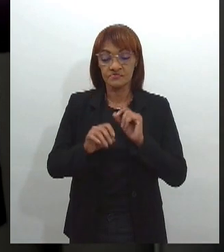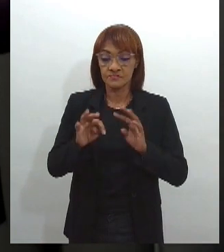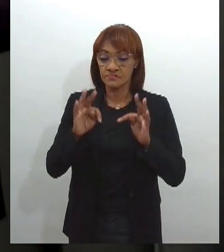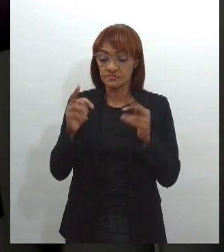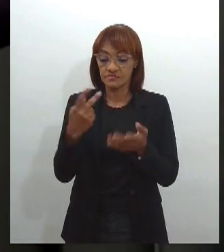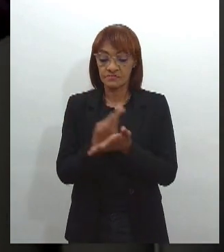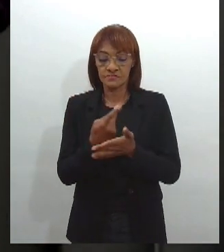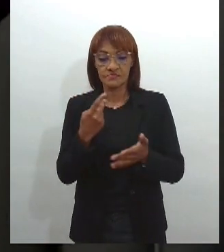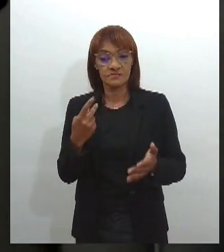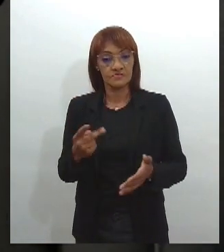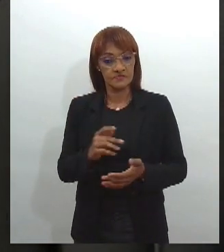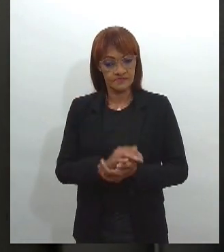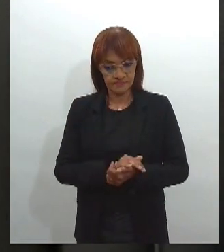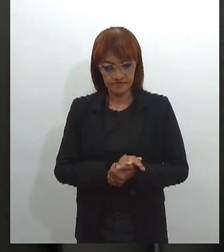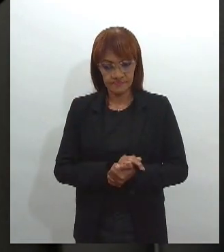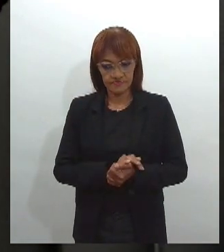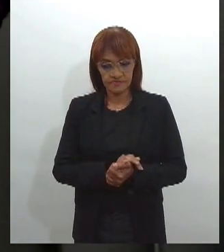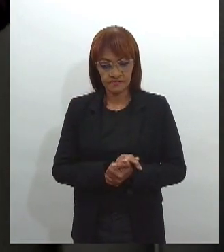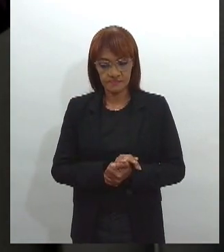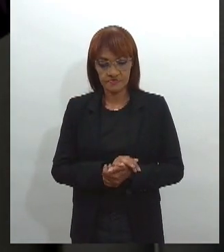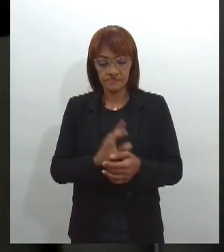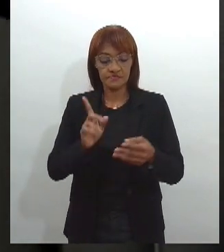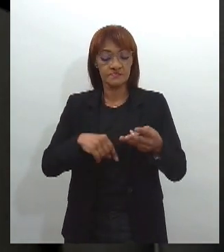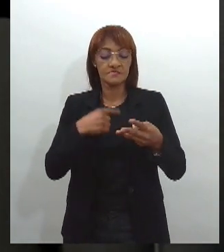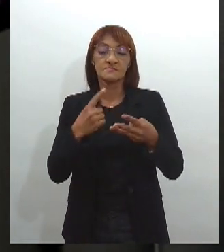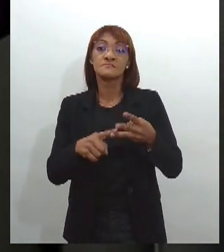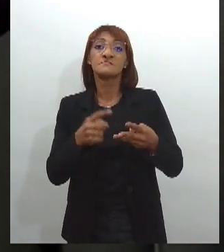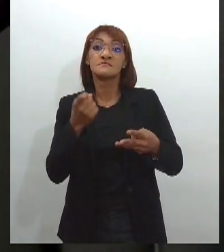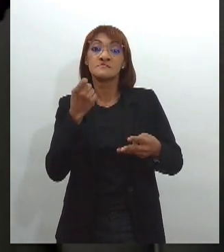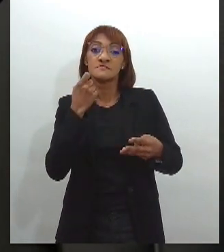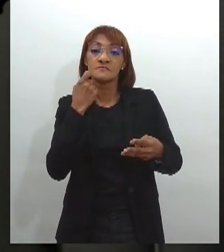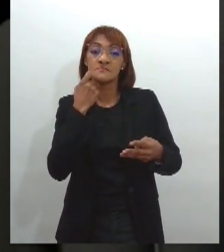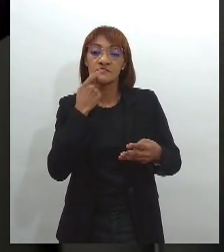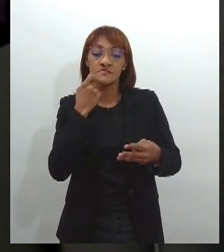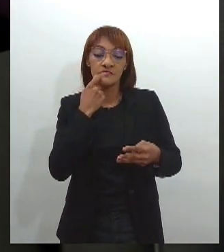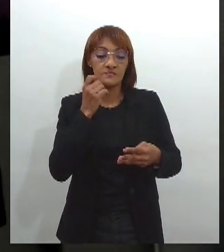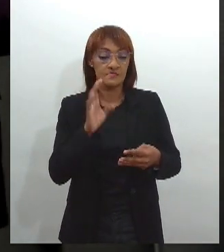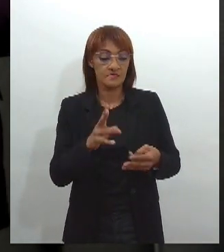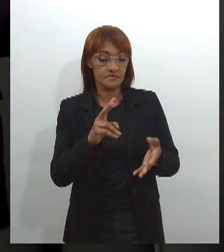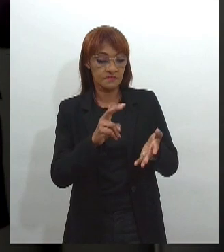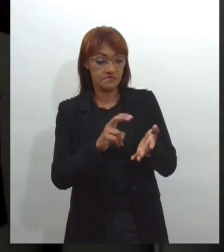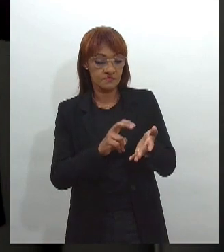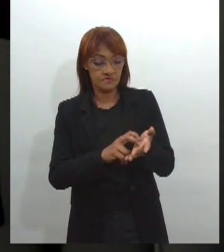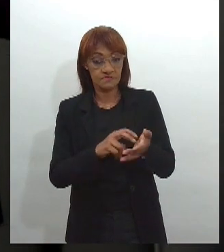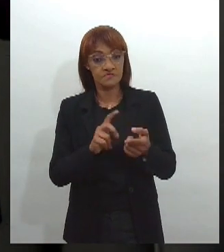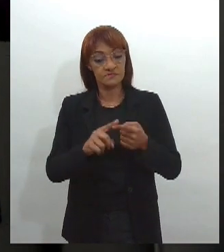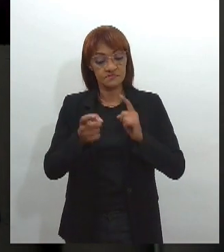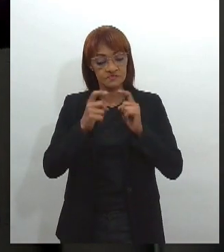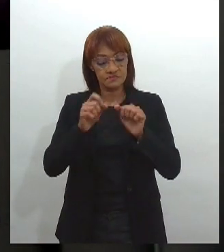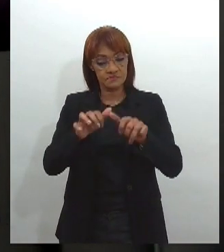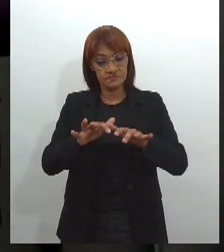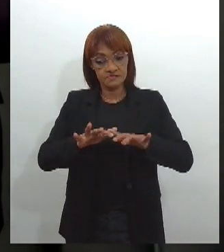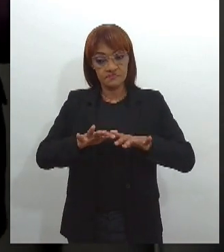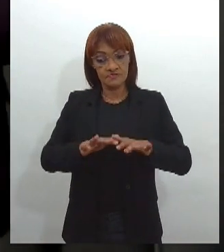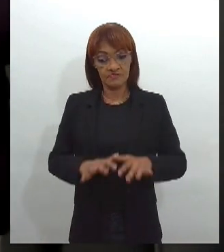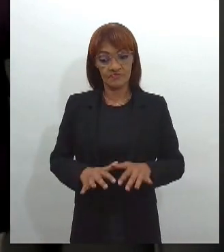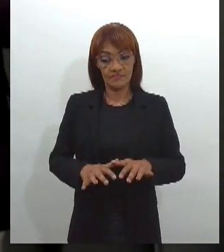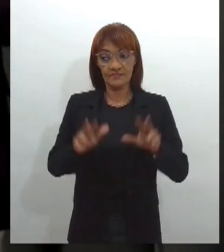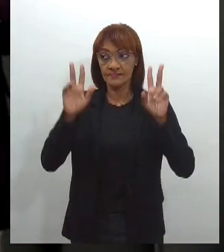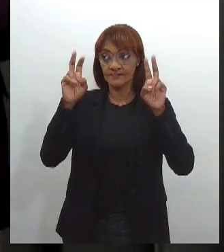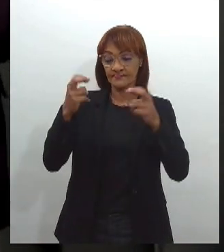deste ano também. Na sexta-feira, também pela manhã, haverá uma audiência pública sobre responsabilidade